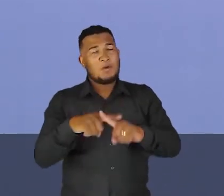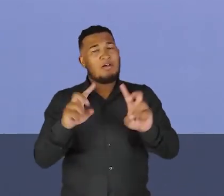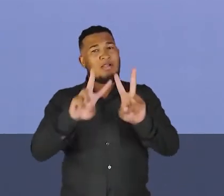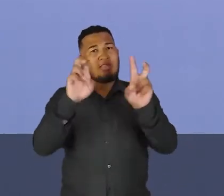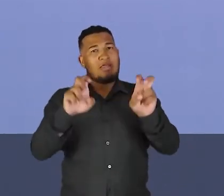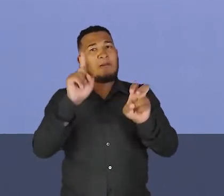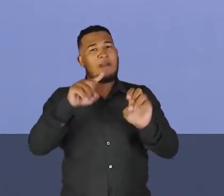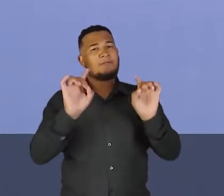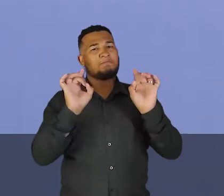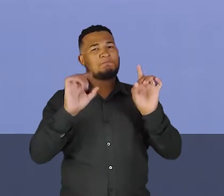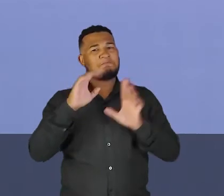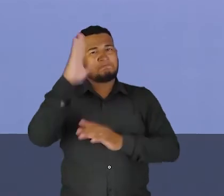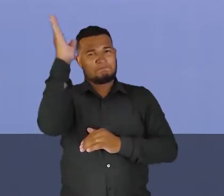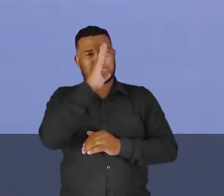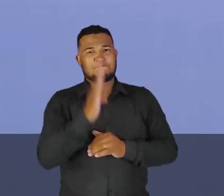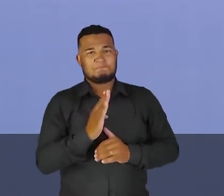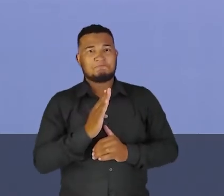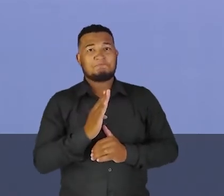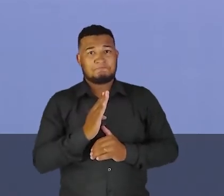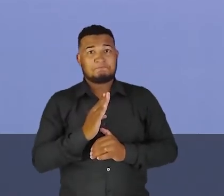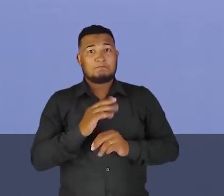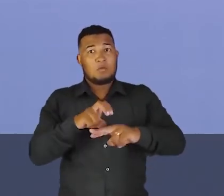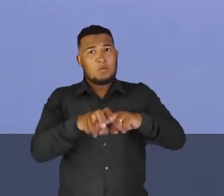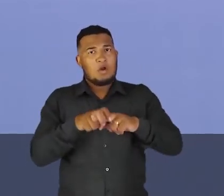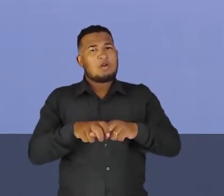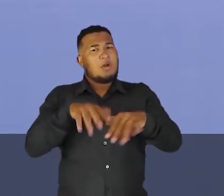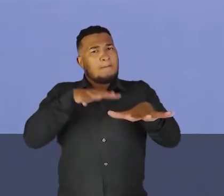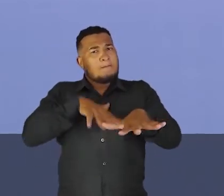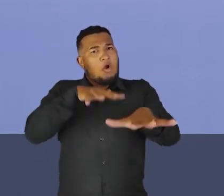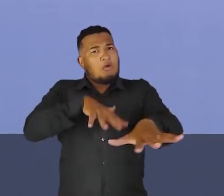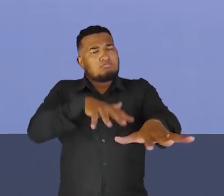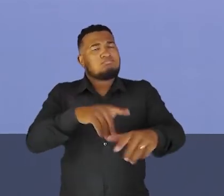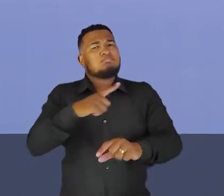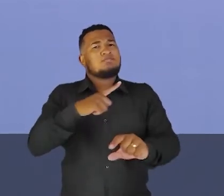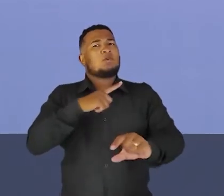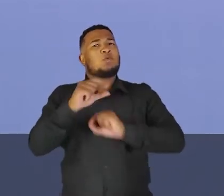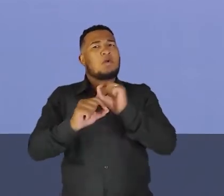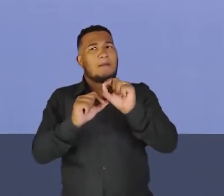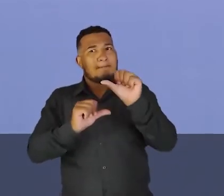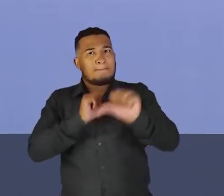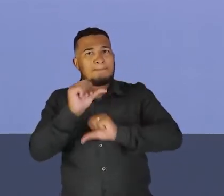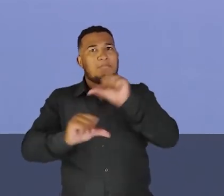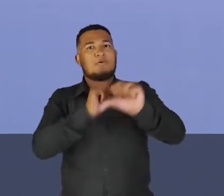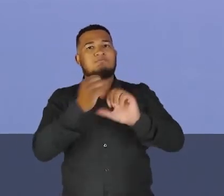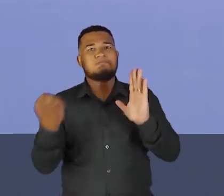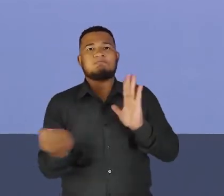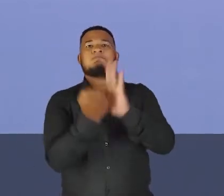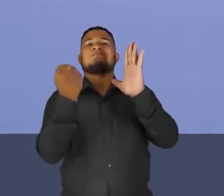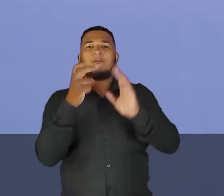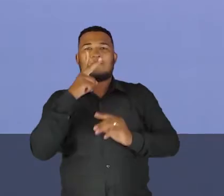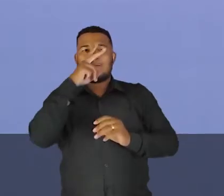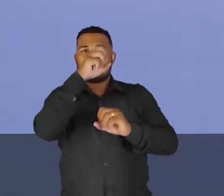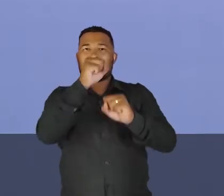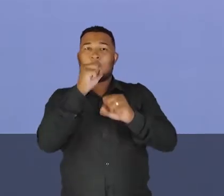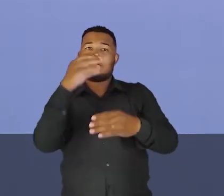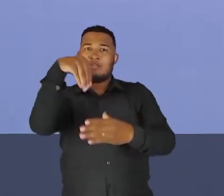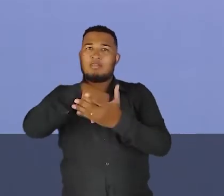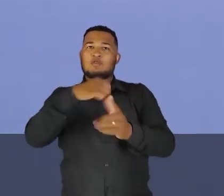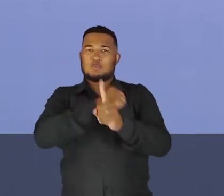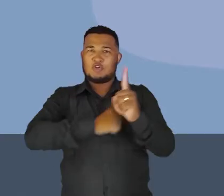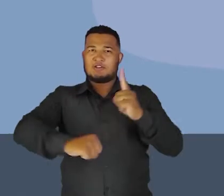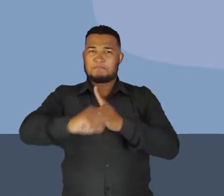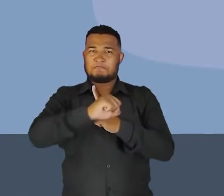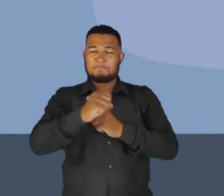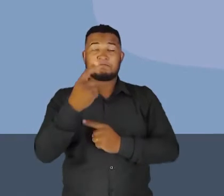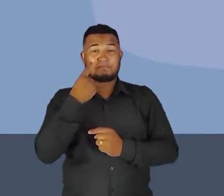Brasil, especificamente aqui, né? E através desses movimentos, a gente teve mudanças muito pertinentes na nossa sociedade. Olha